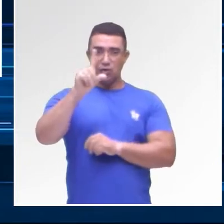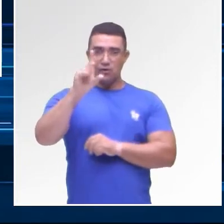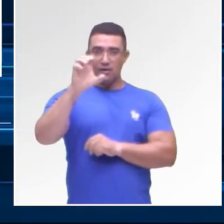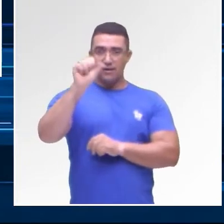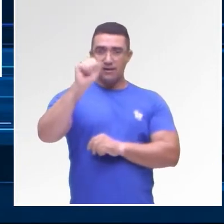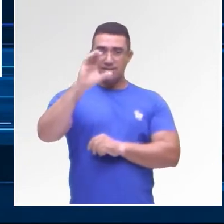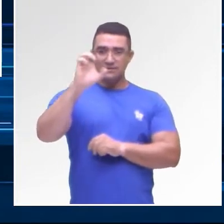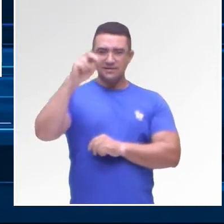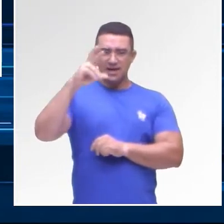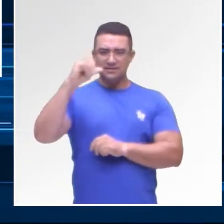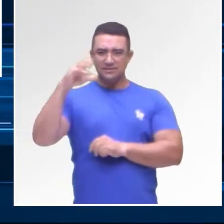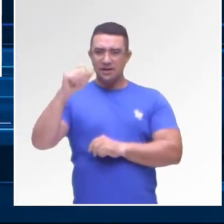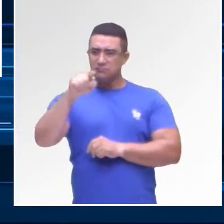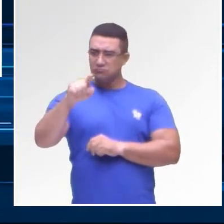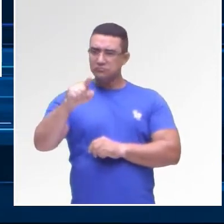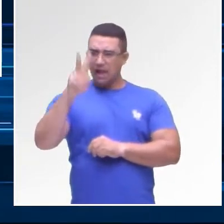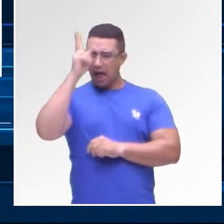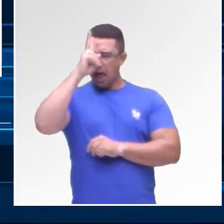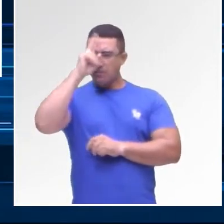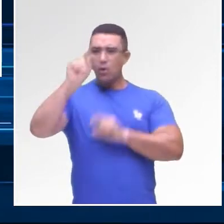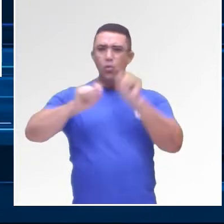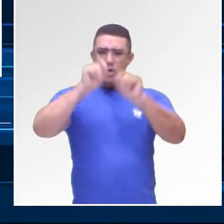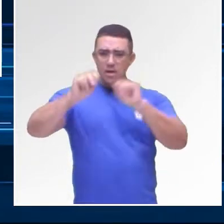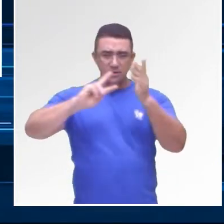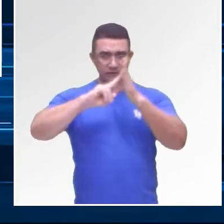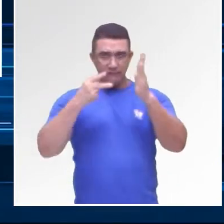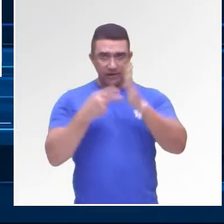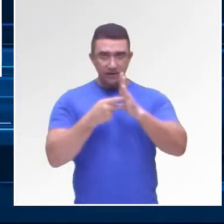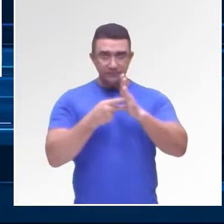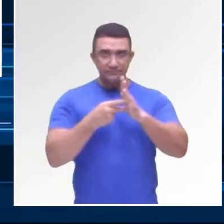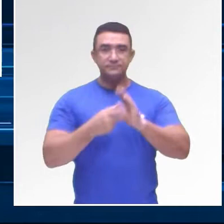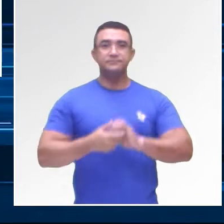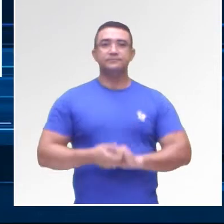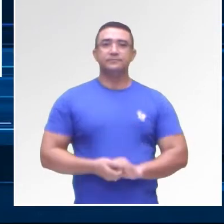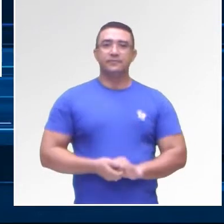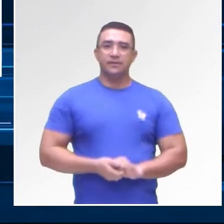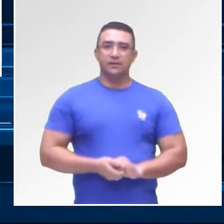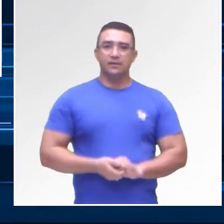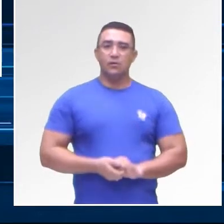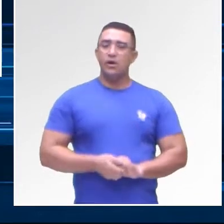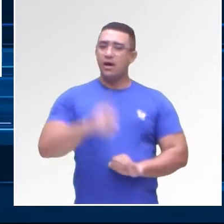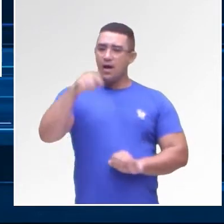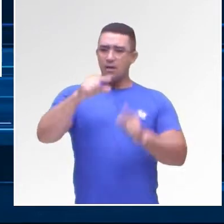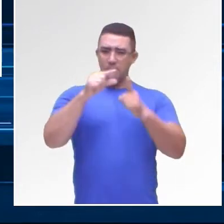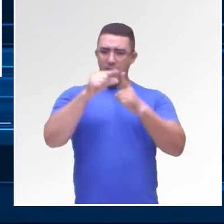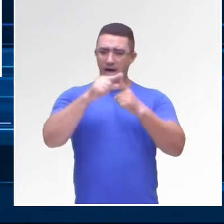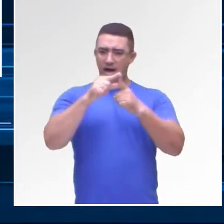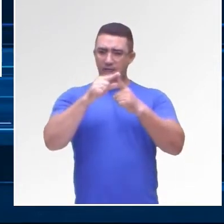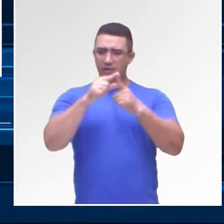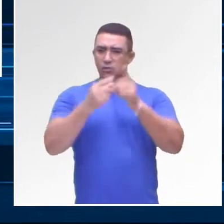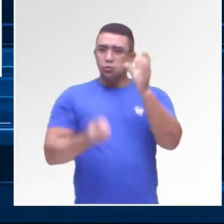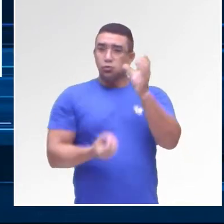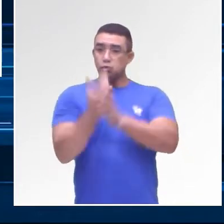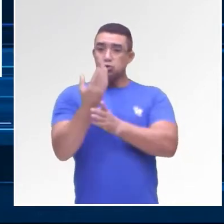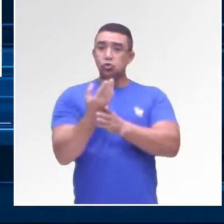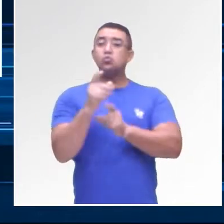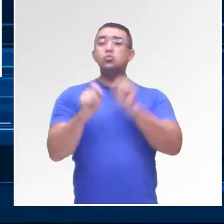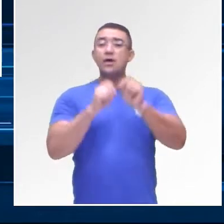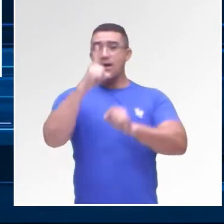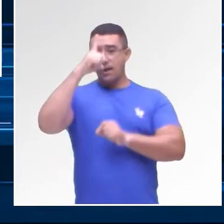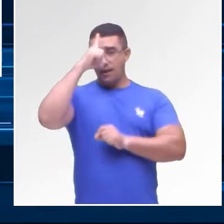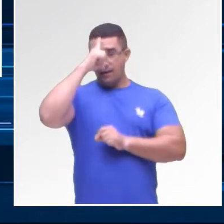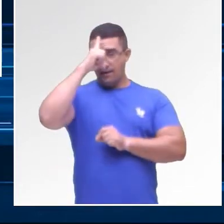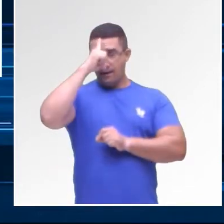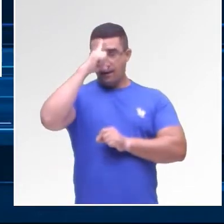que é adolescência? Se não, vamos relembrar agora. Então, a palavra adolescência vem do